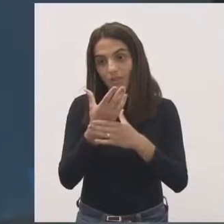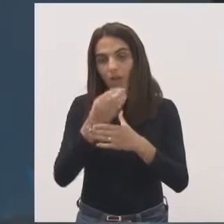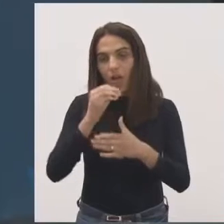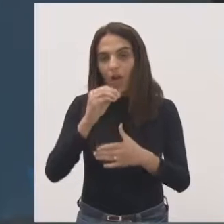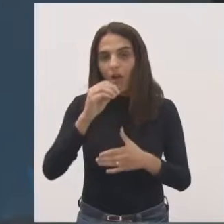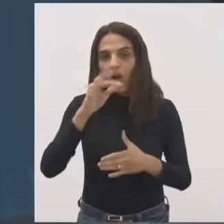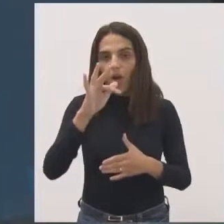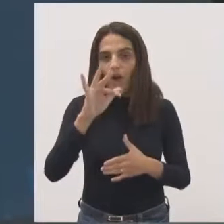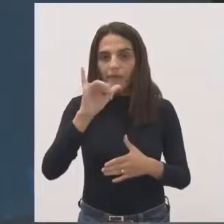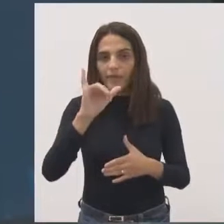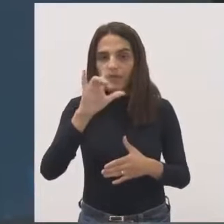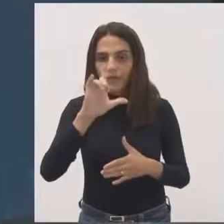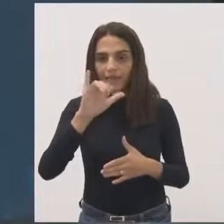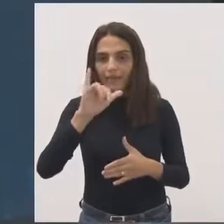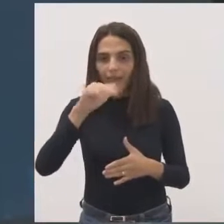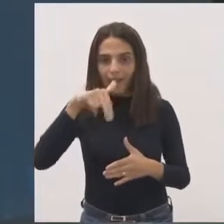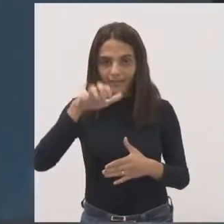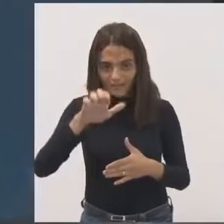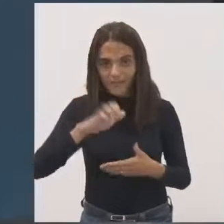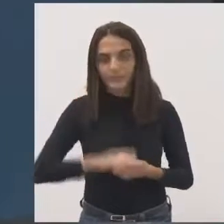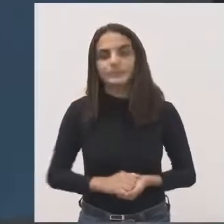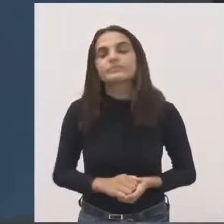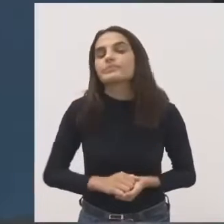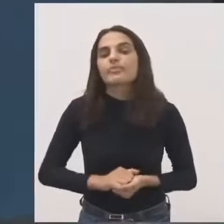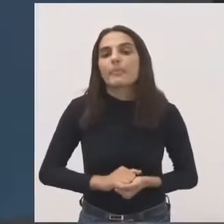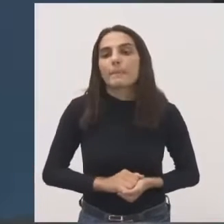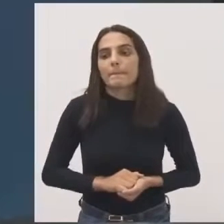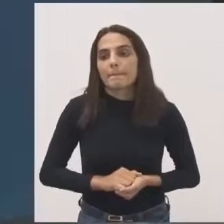conta offline por quê? A conta offline,